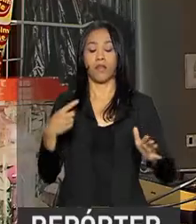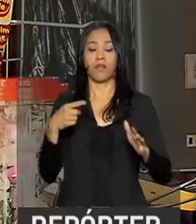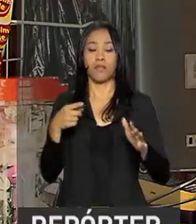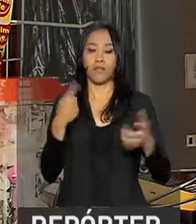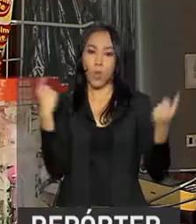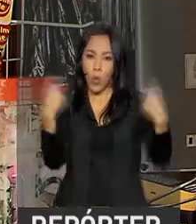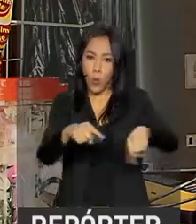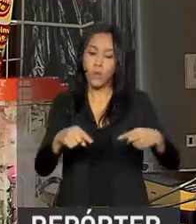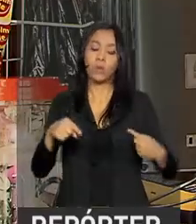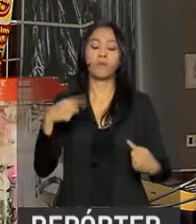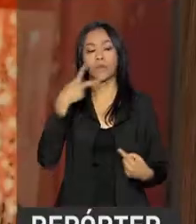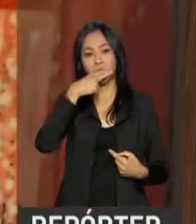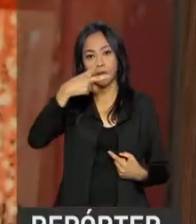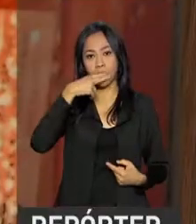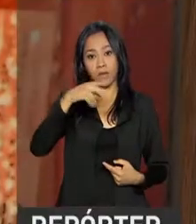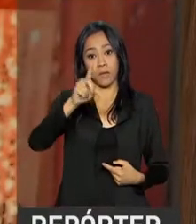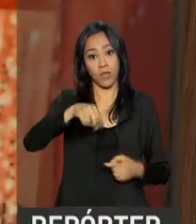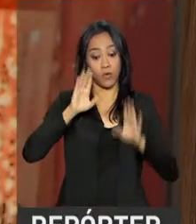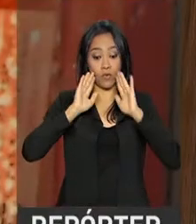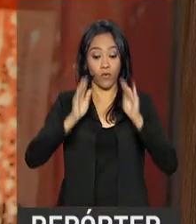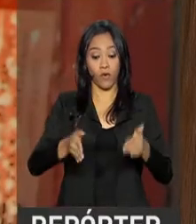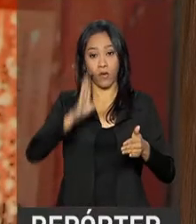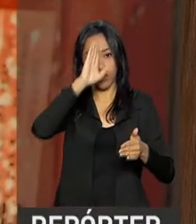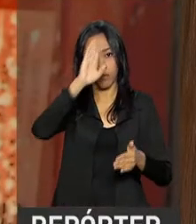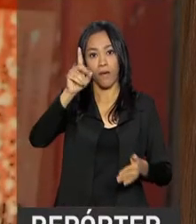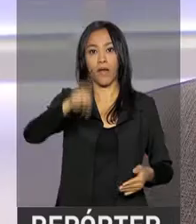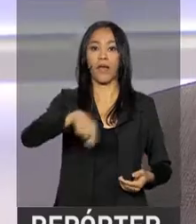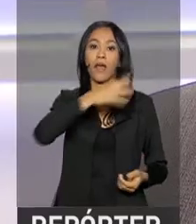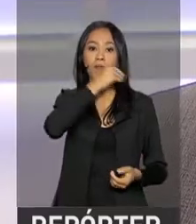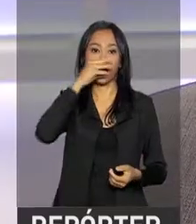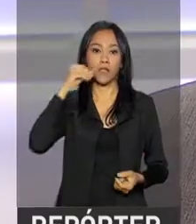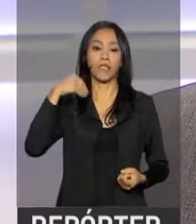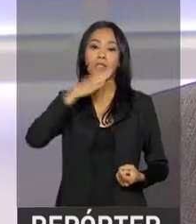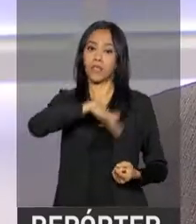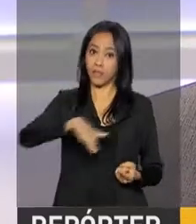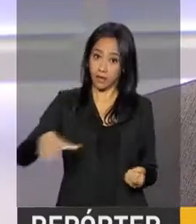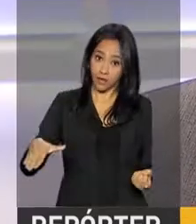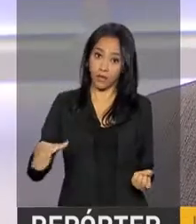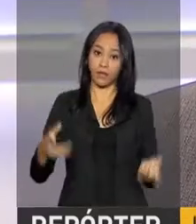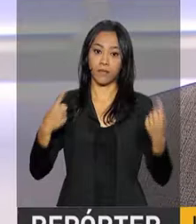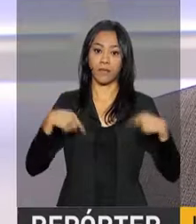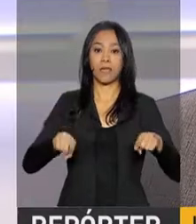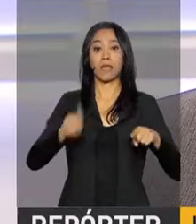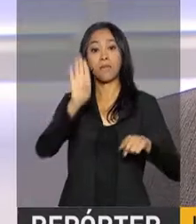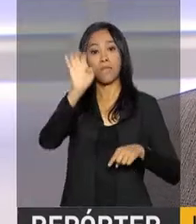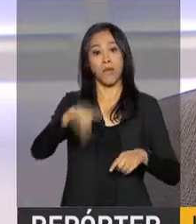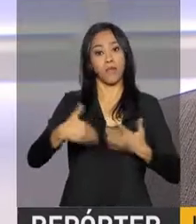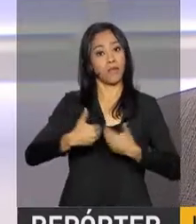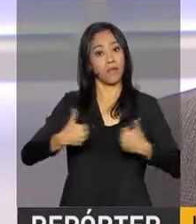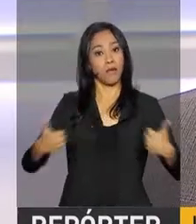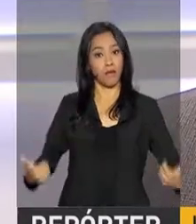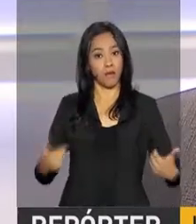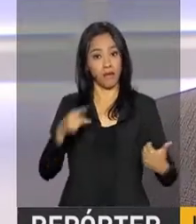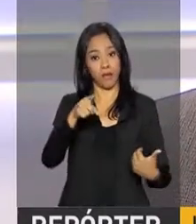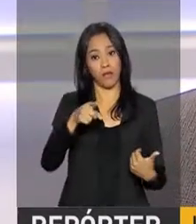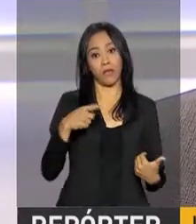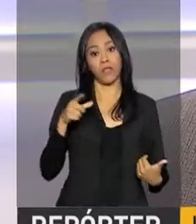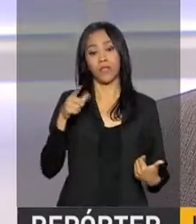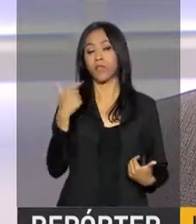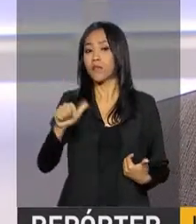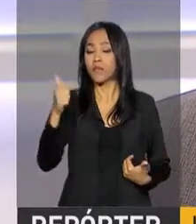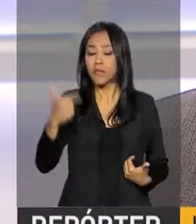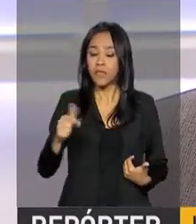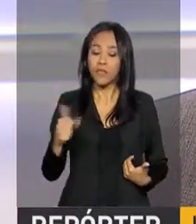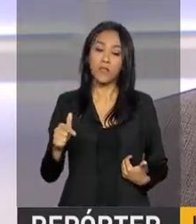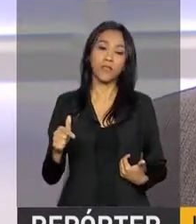e o foco principal suas crianças e adolescentes essa regulamentação vem preparar bem para que não haja nenhuma